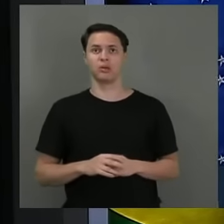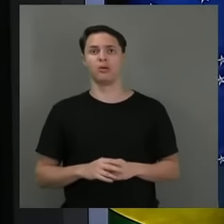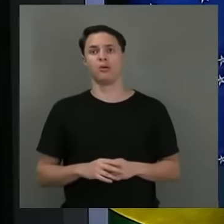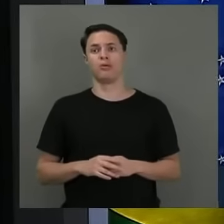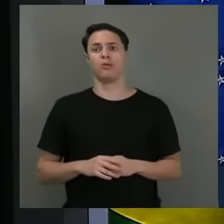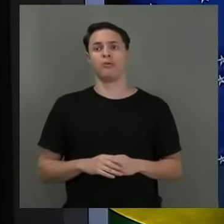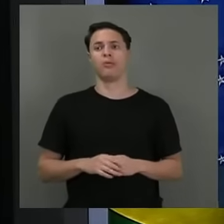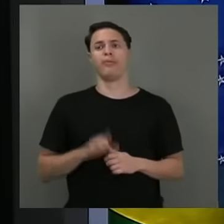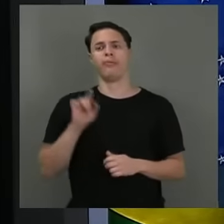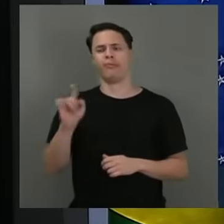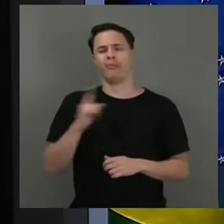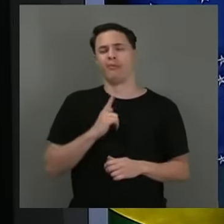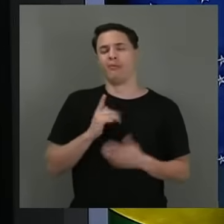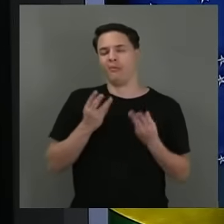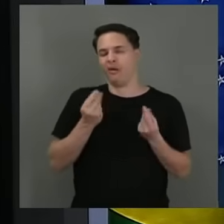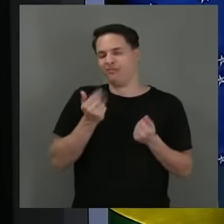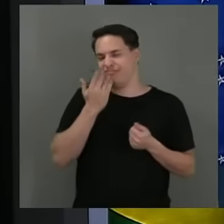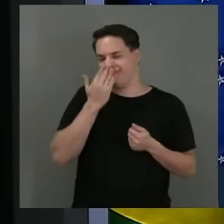que fede,